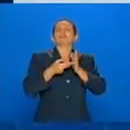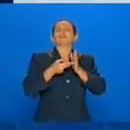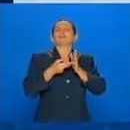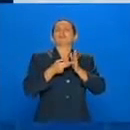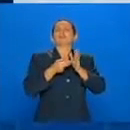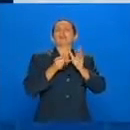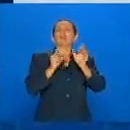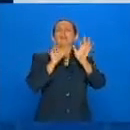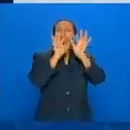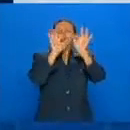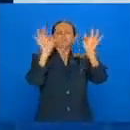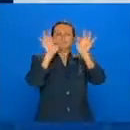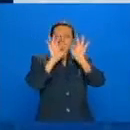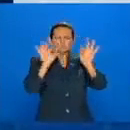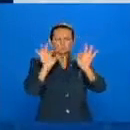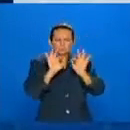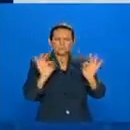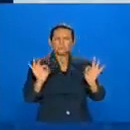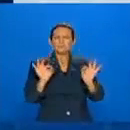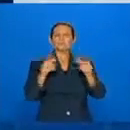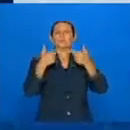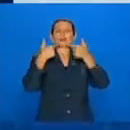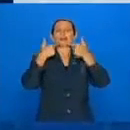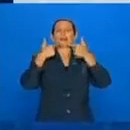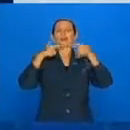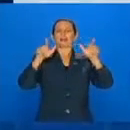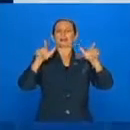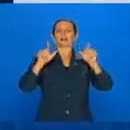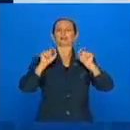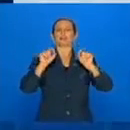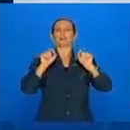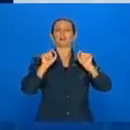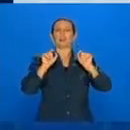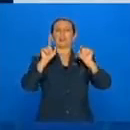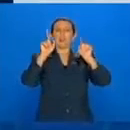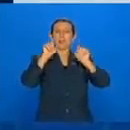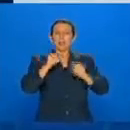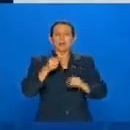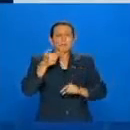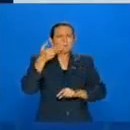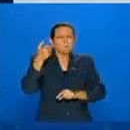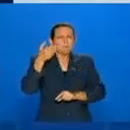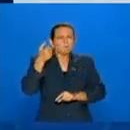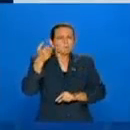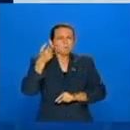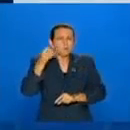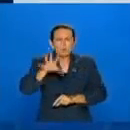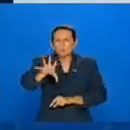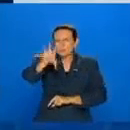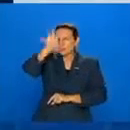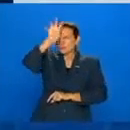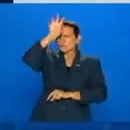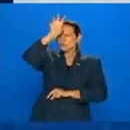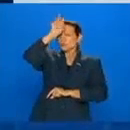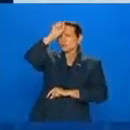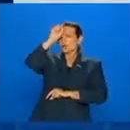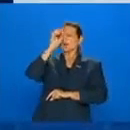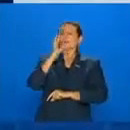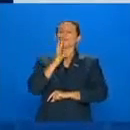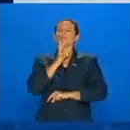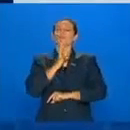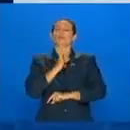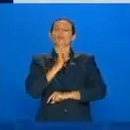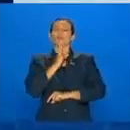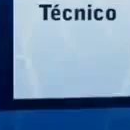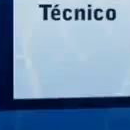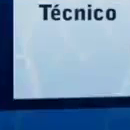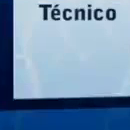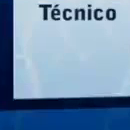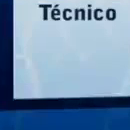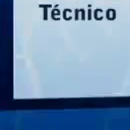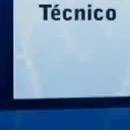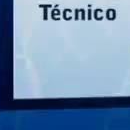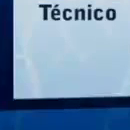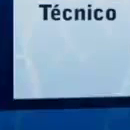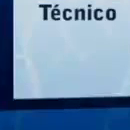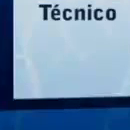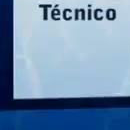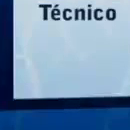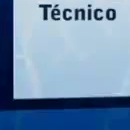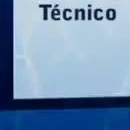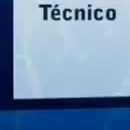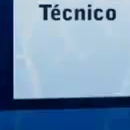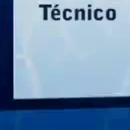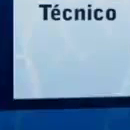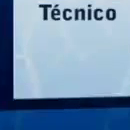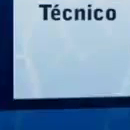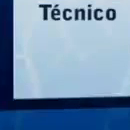da língua está diretamente ligada ao conhecimento. Que conhecimentos são estes? Conhecimentos técnico, consciente